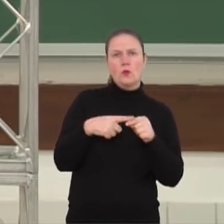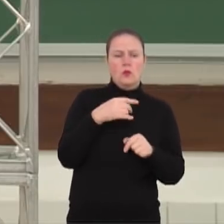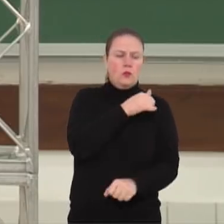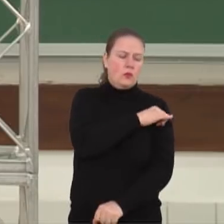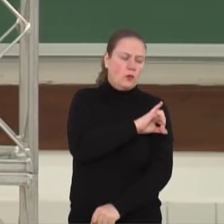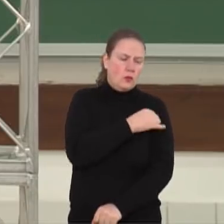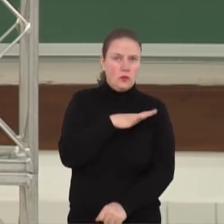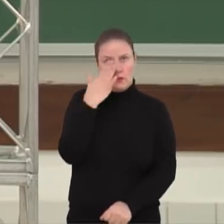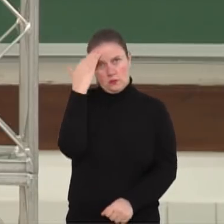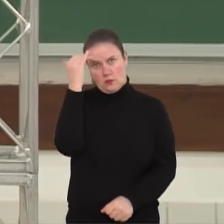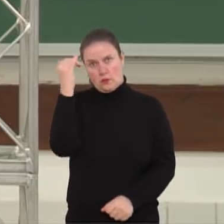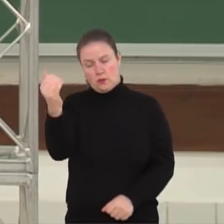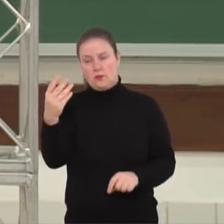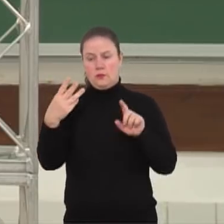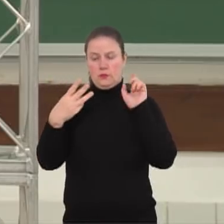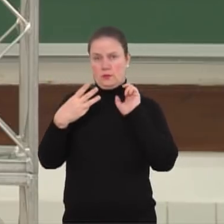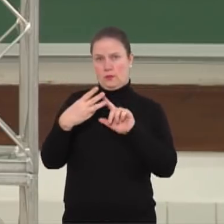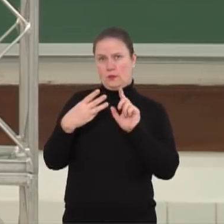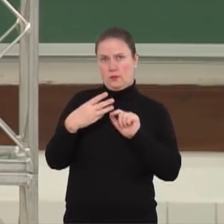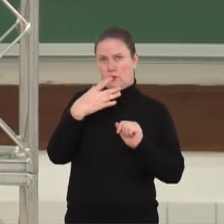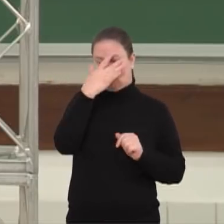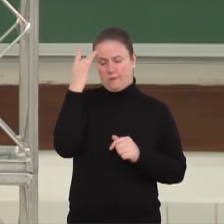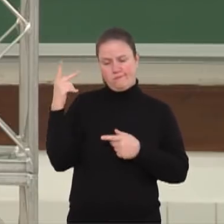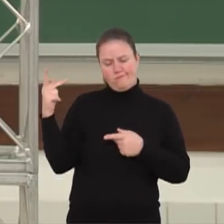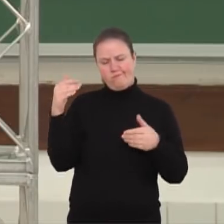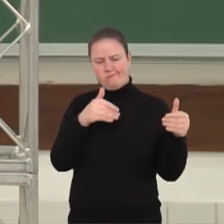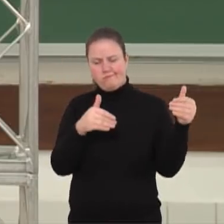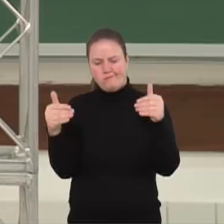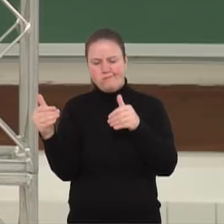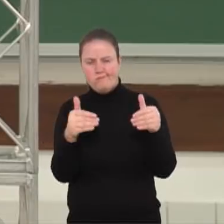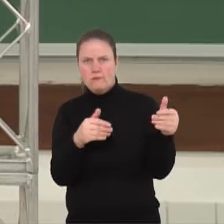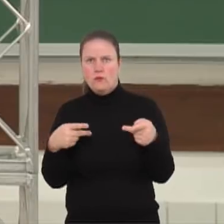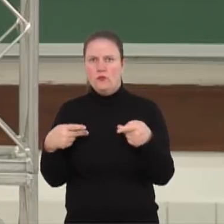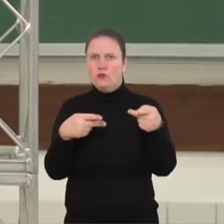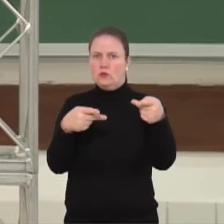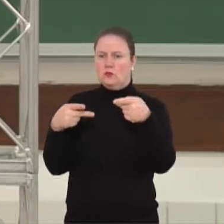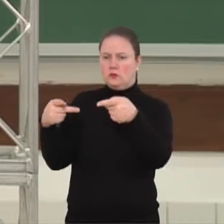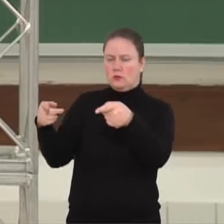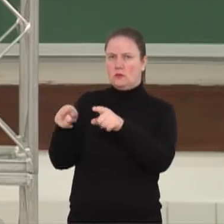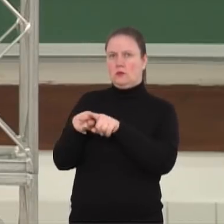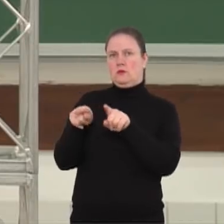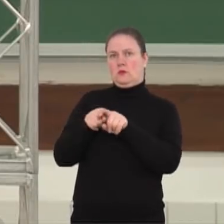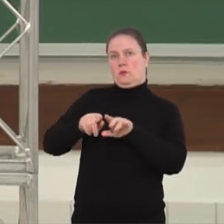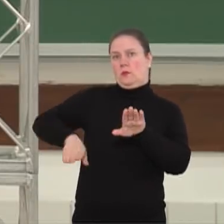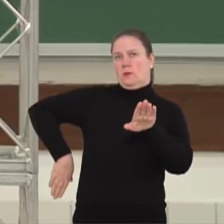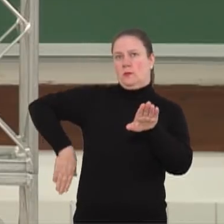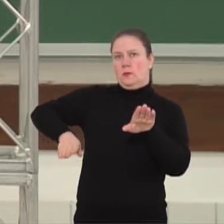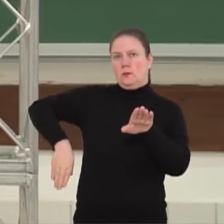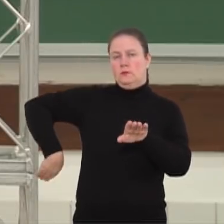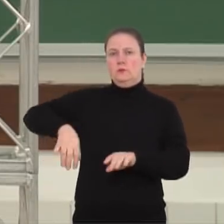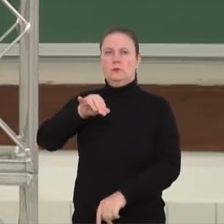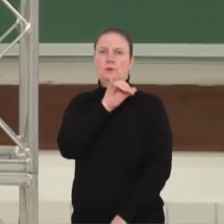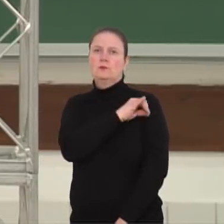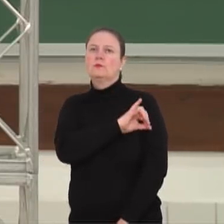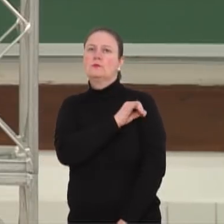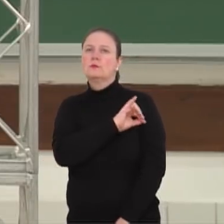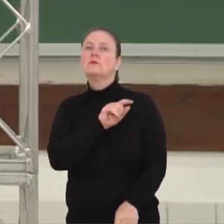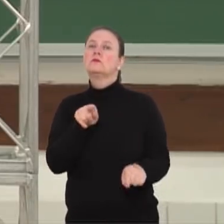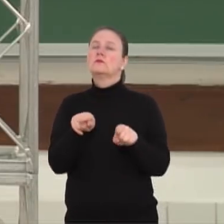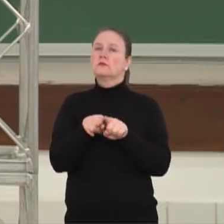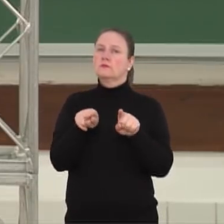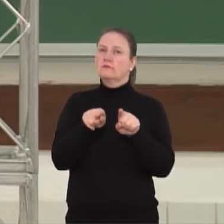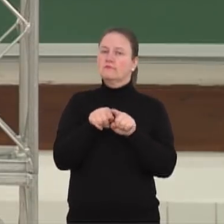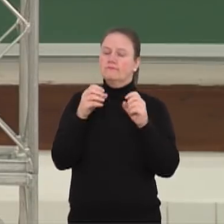pessoas gostam de ir lá, por que elas gostam de visitar, as praias que tem no Rio de Janeiro, falou para